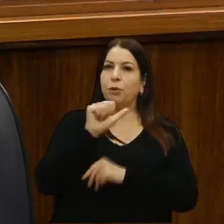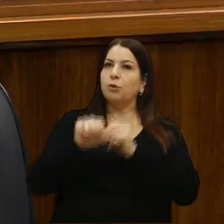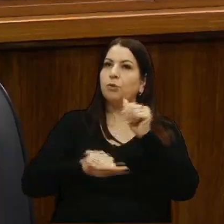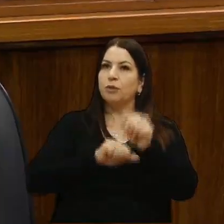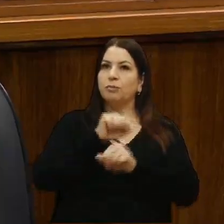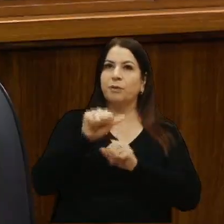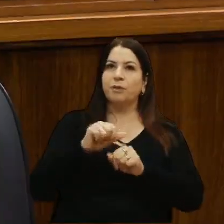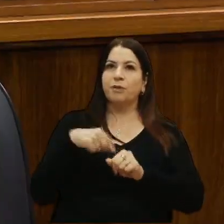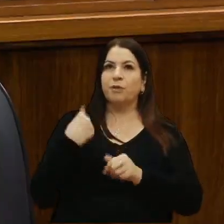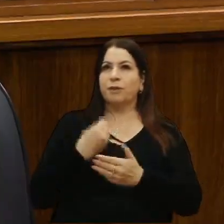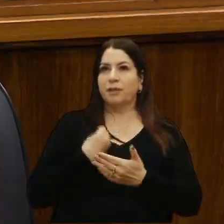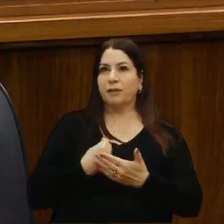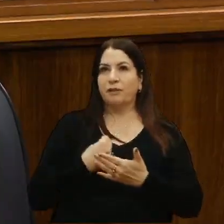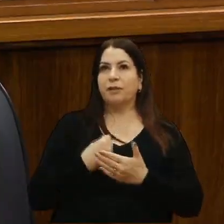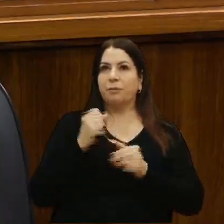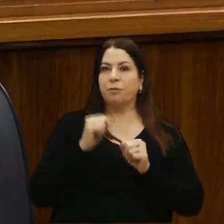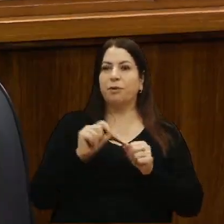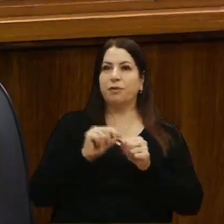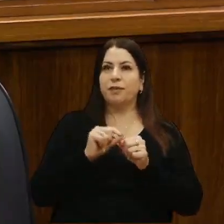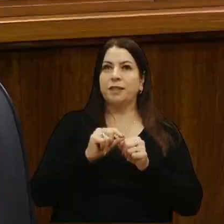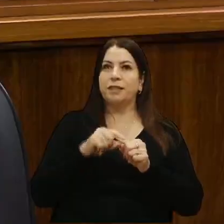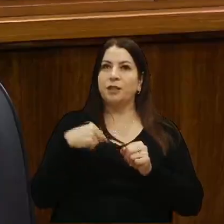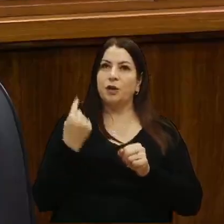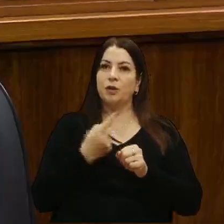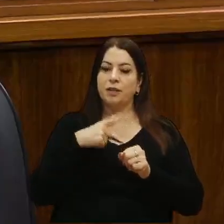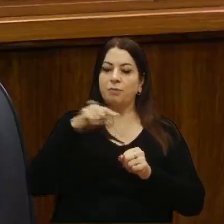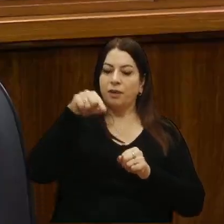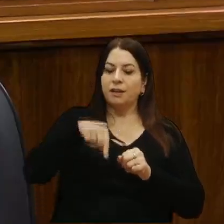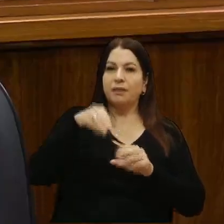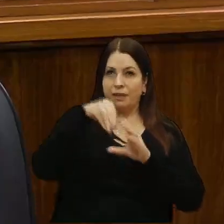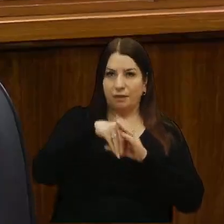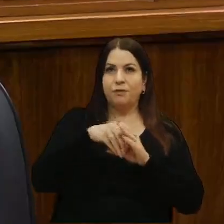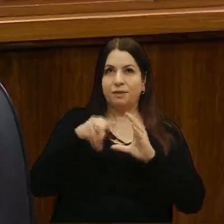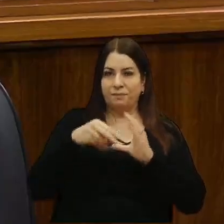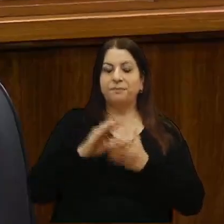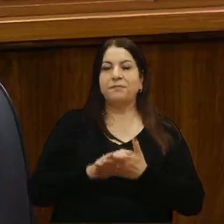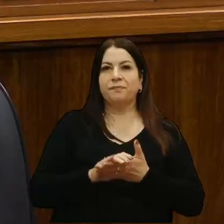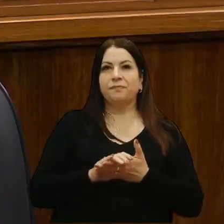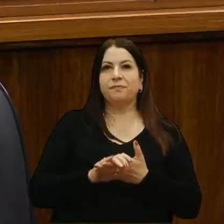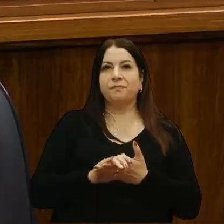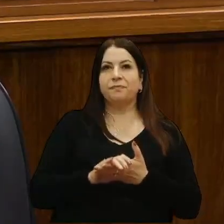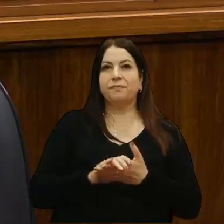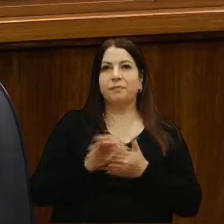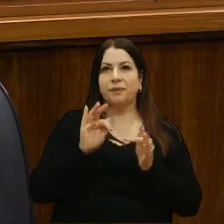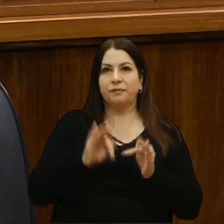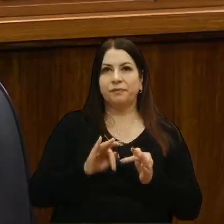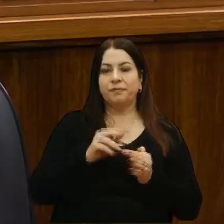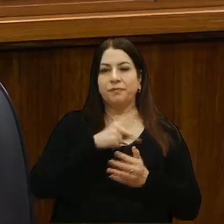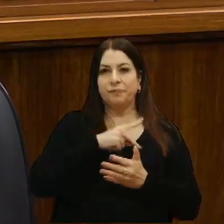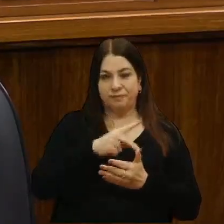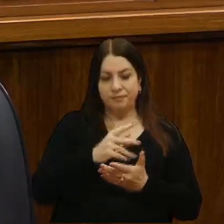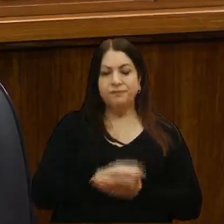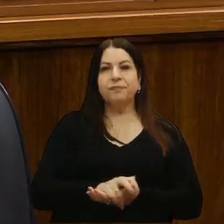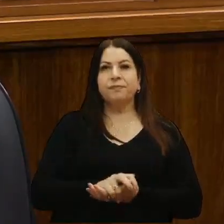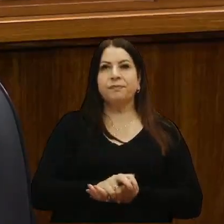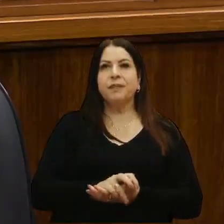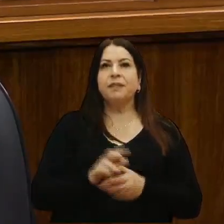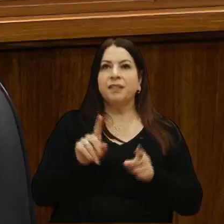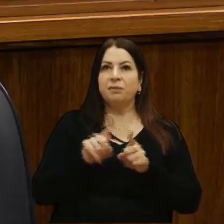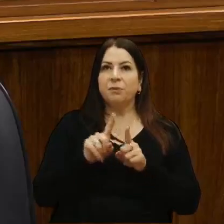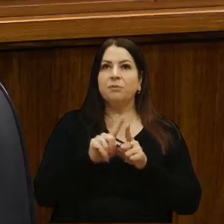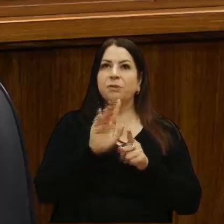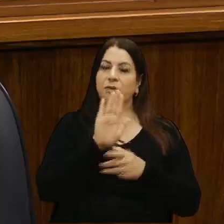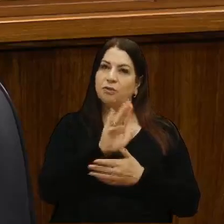transformar a nossa vida, porque pode fazer com que a gente esteja aqui dentro. E para terminar, senhor presidente, também